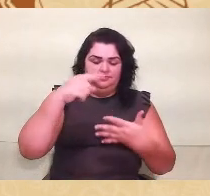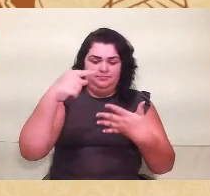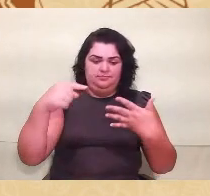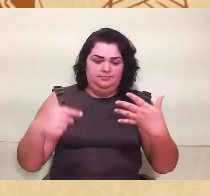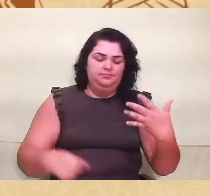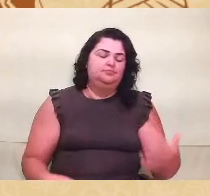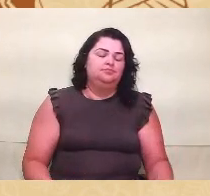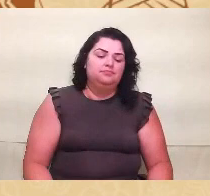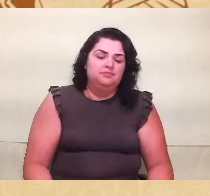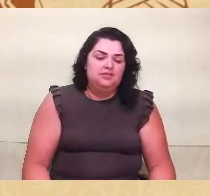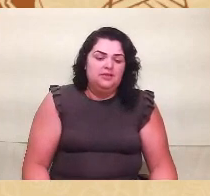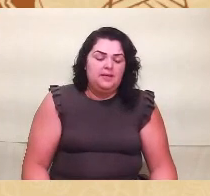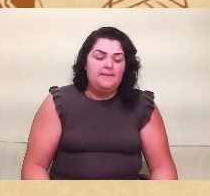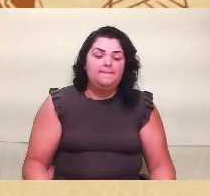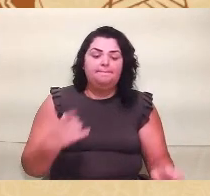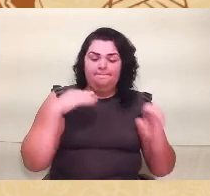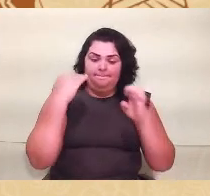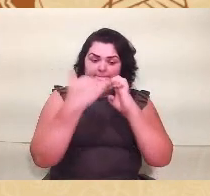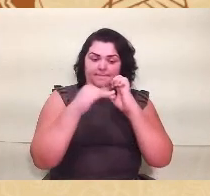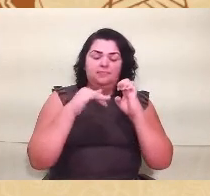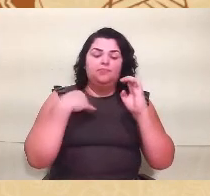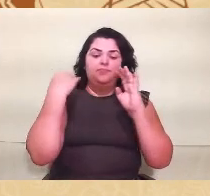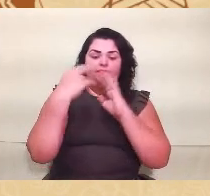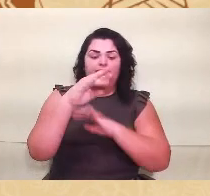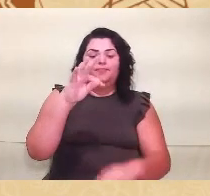me mandando um e-mail, eu te mando a tese de Pedro.